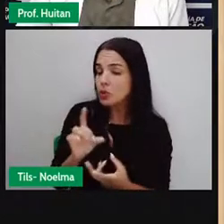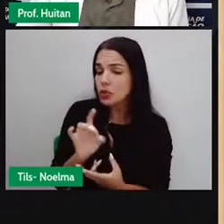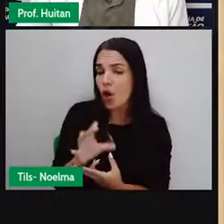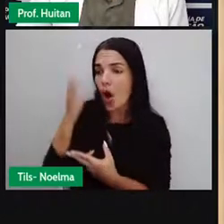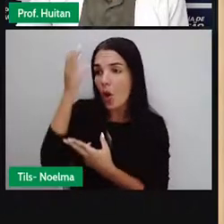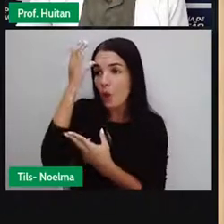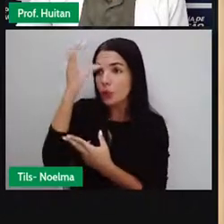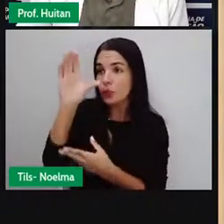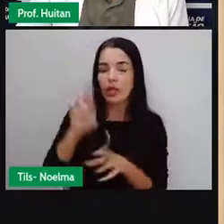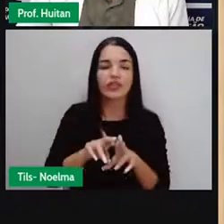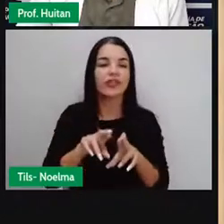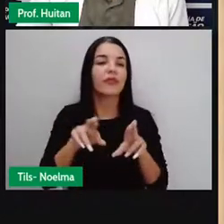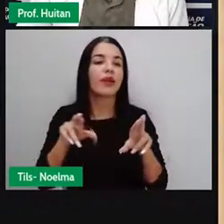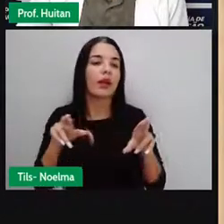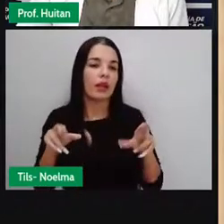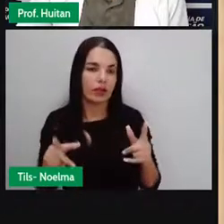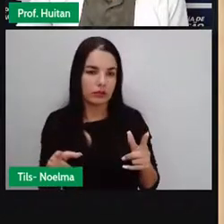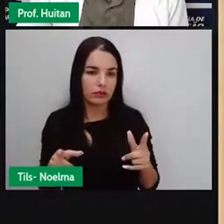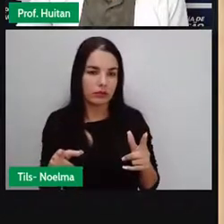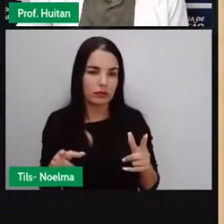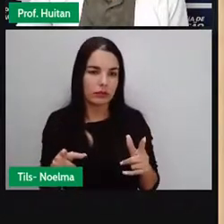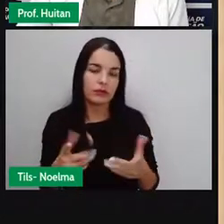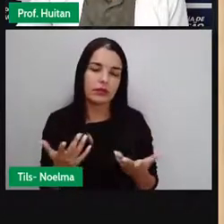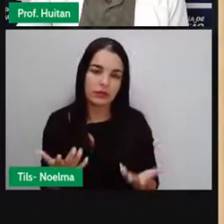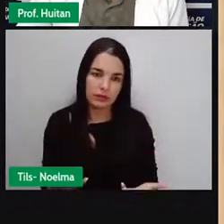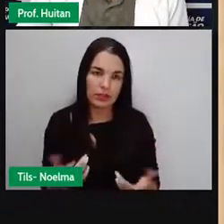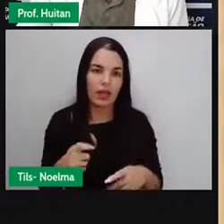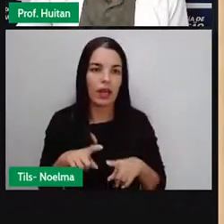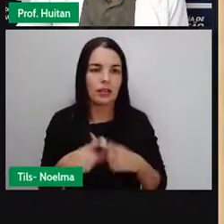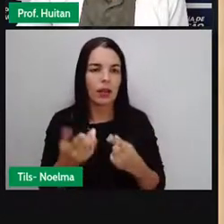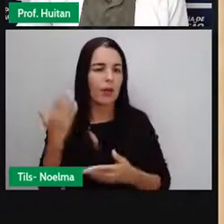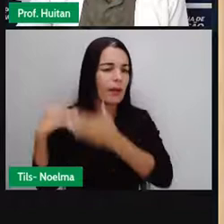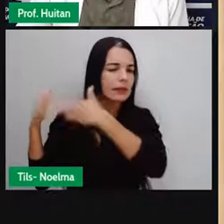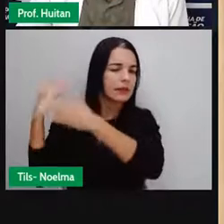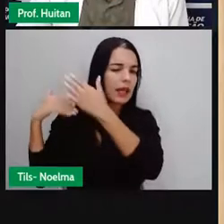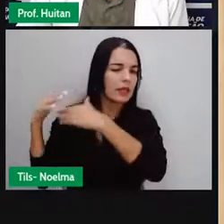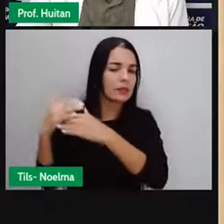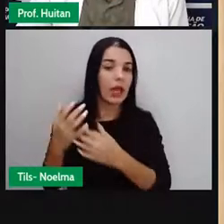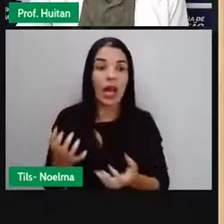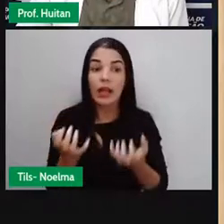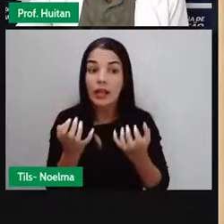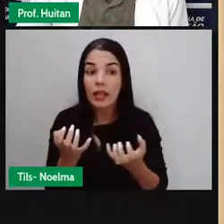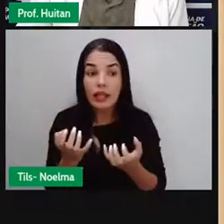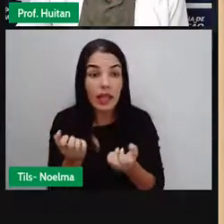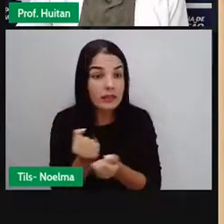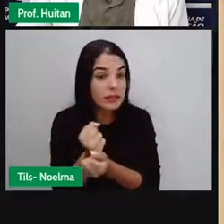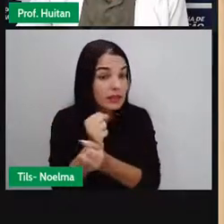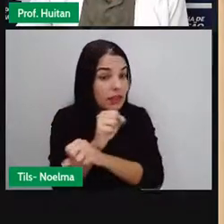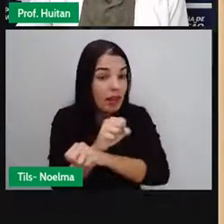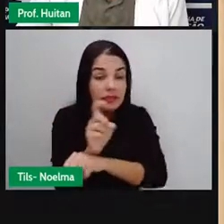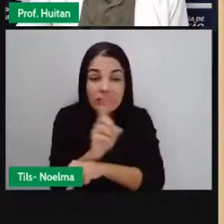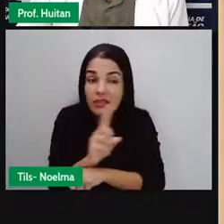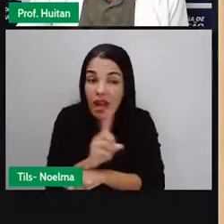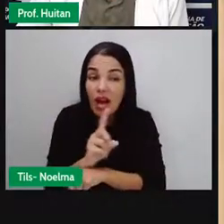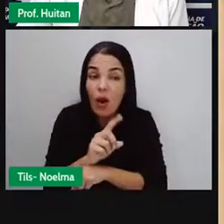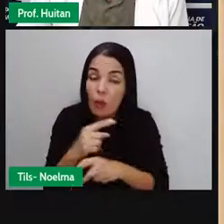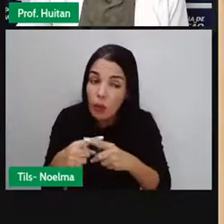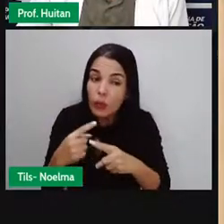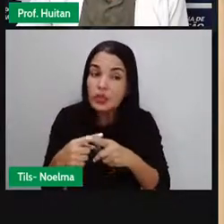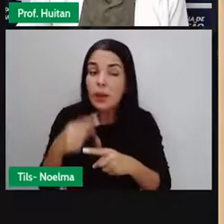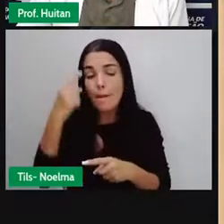tiveram certa resistência à escravidão, não é? E por isso se lançam ideologias para